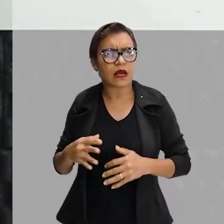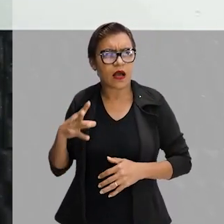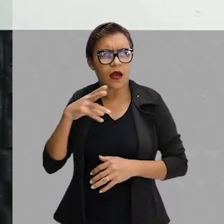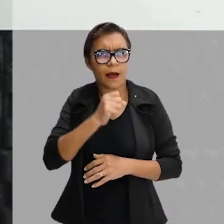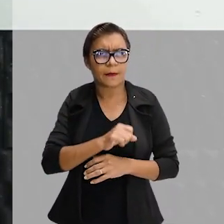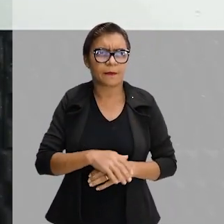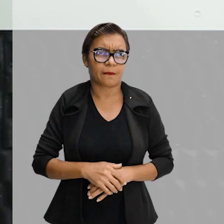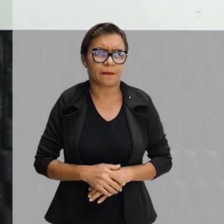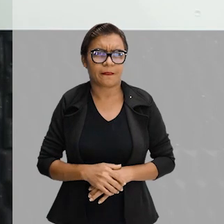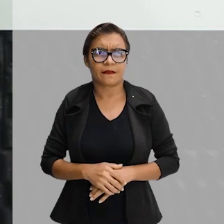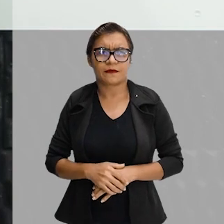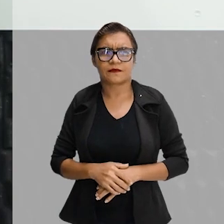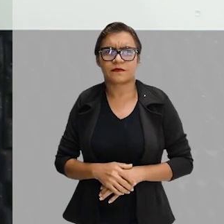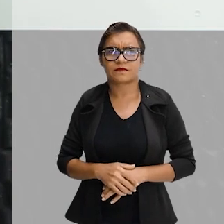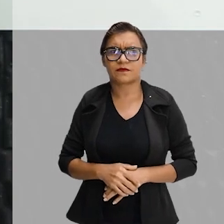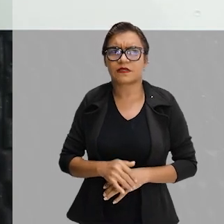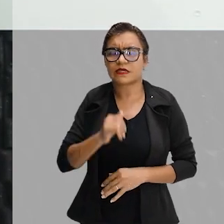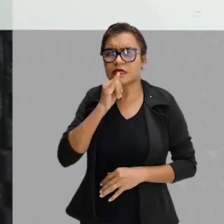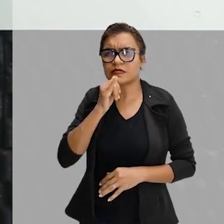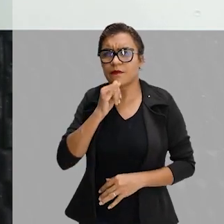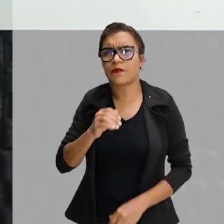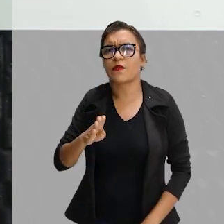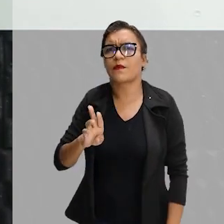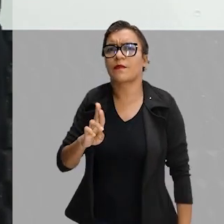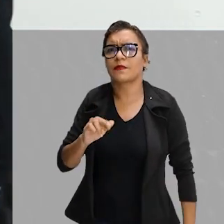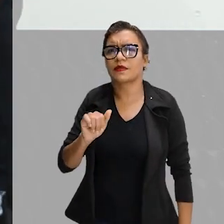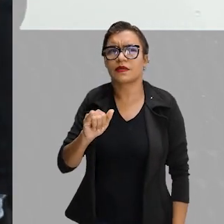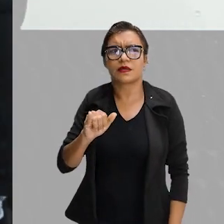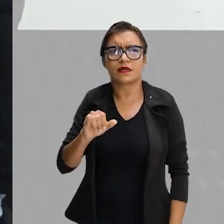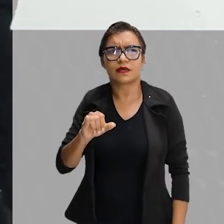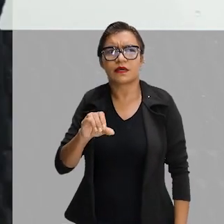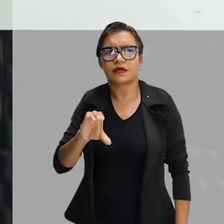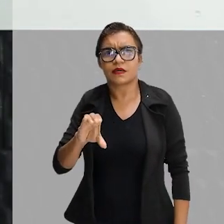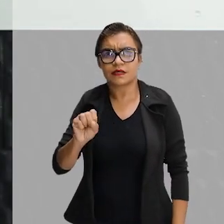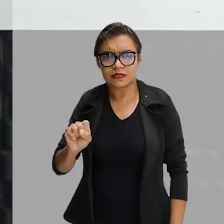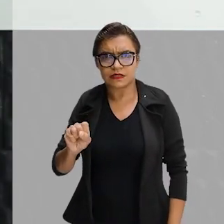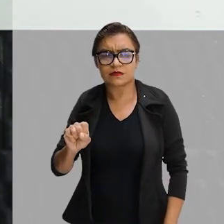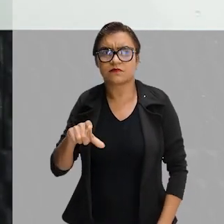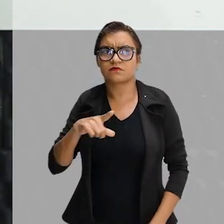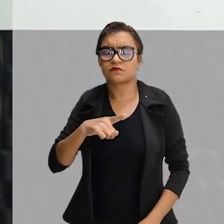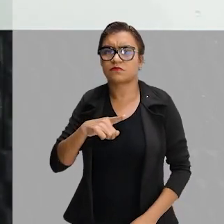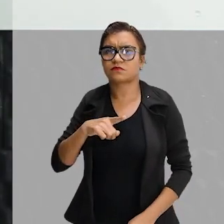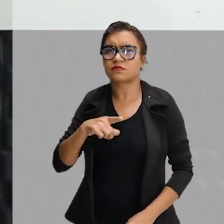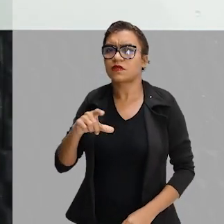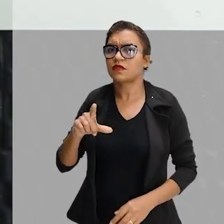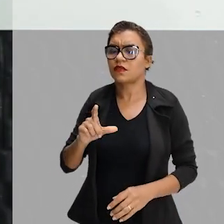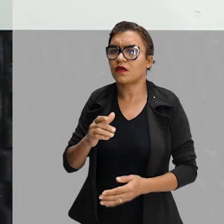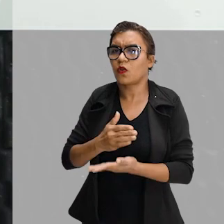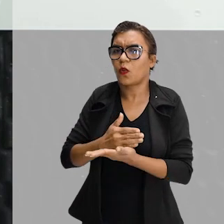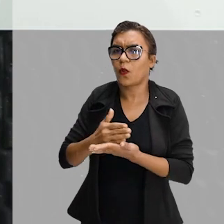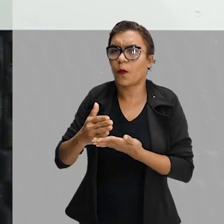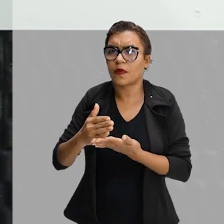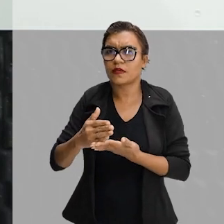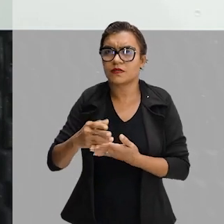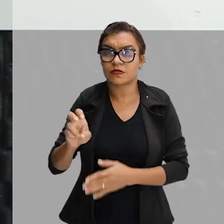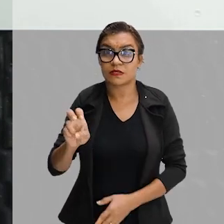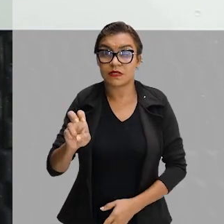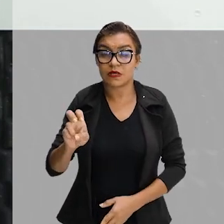você fala de BRICS, você reúne o início de 5